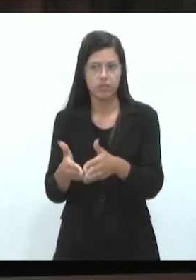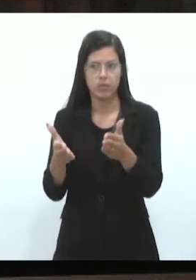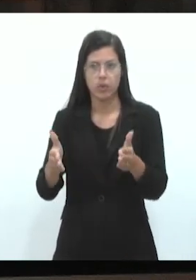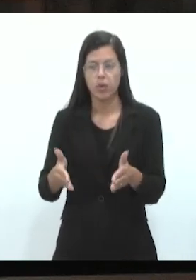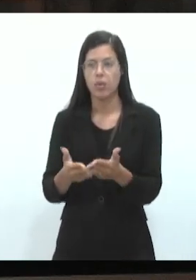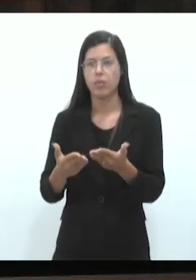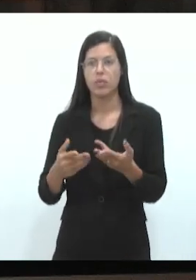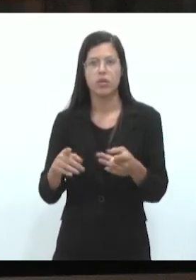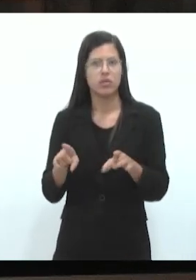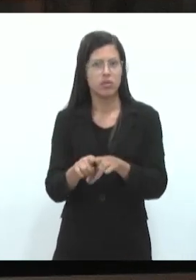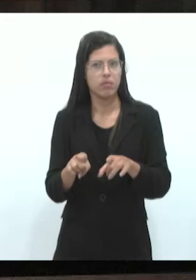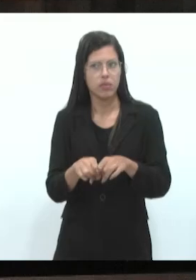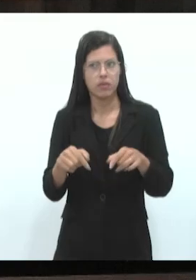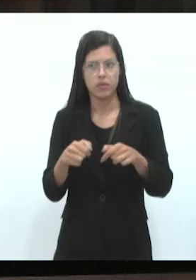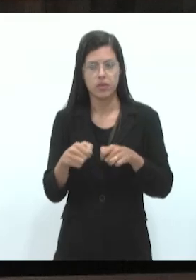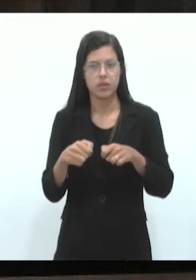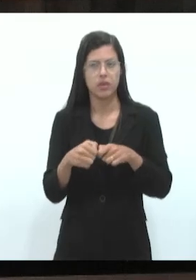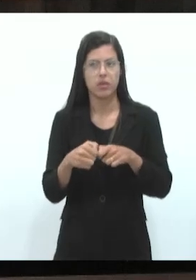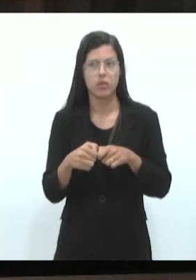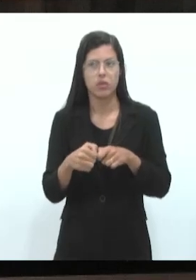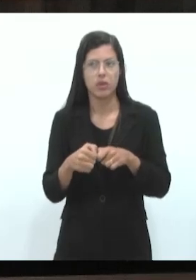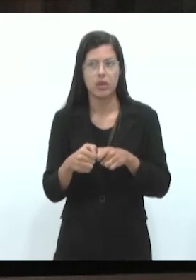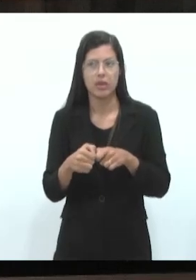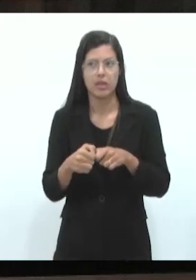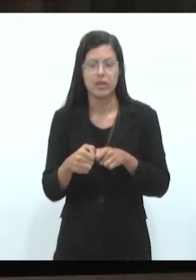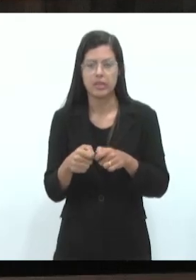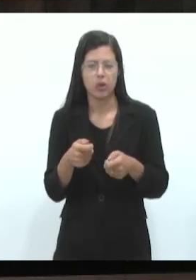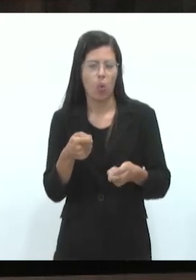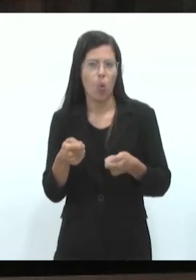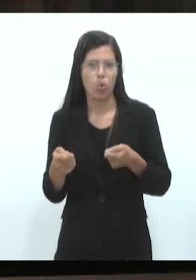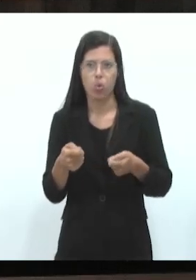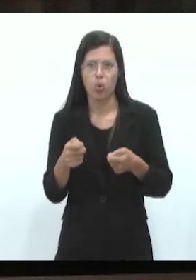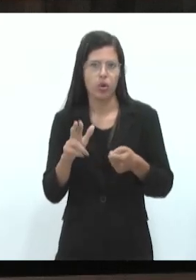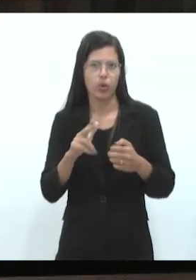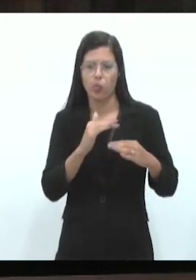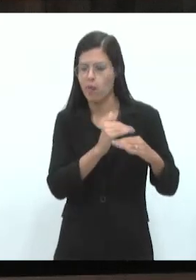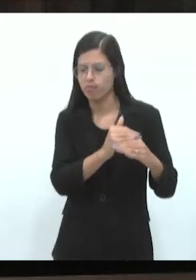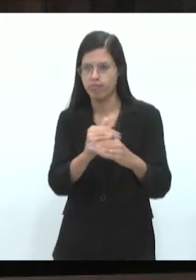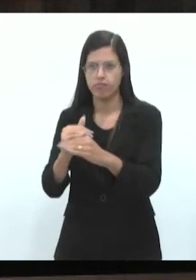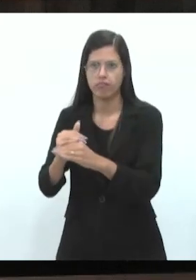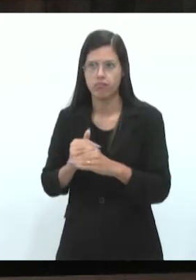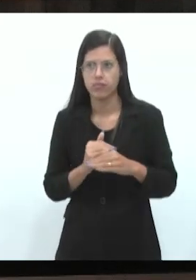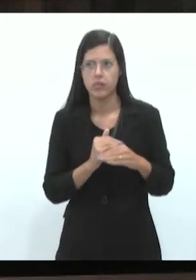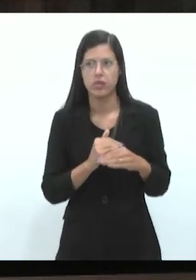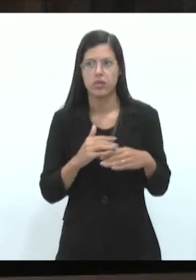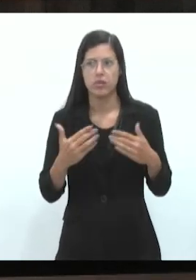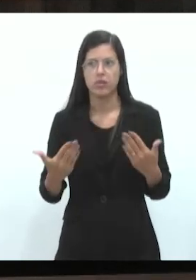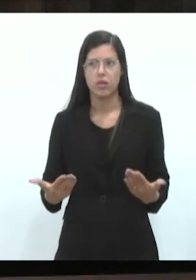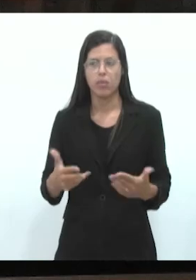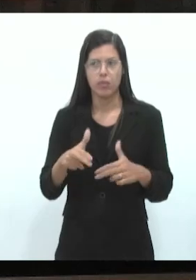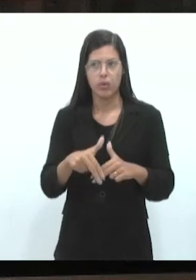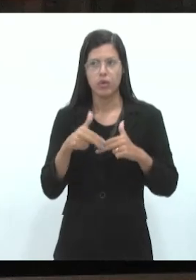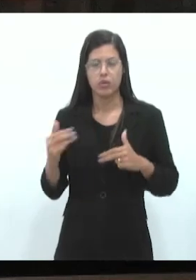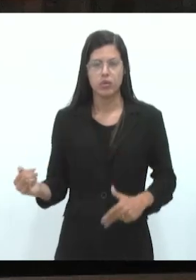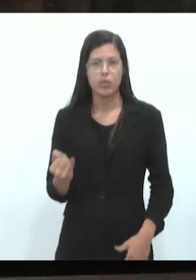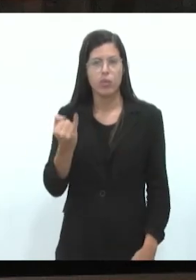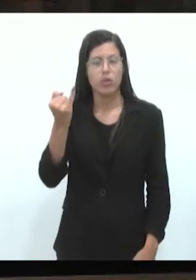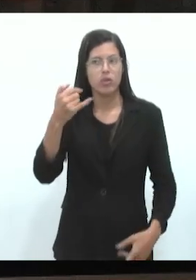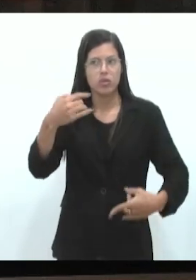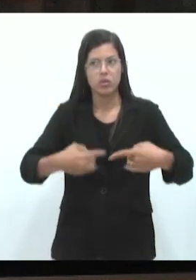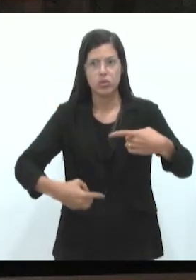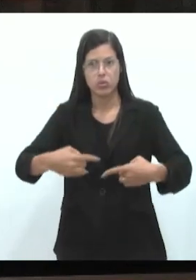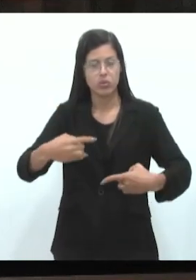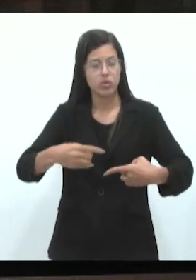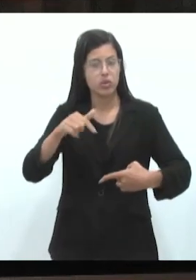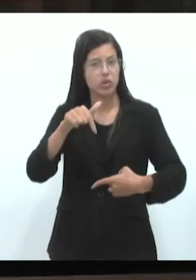tempo, fazendo essa distribuição muito nada equânime entre os entes federativos. Então, por isso é importante a gente discutir